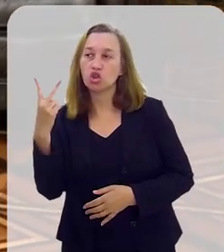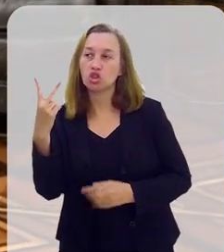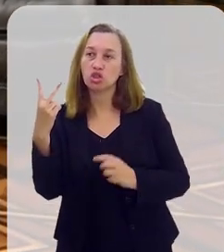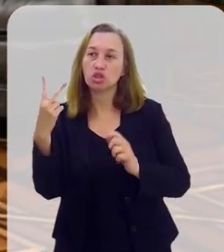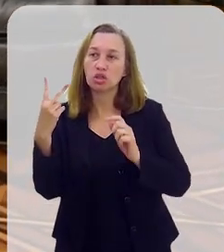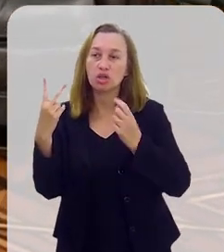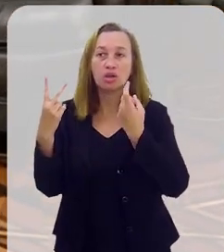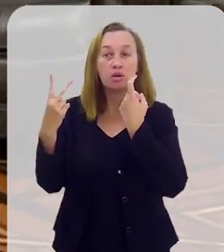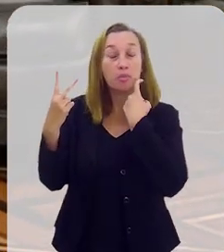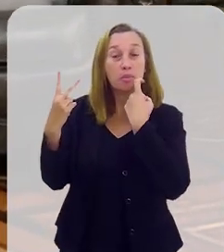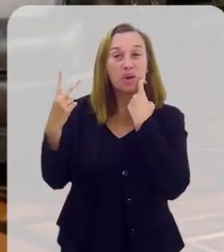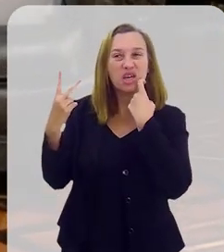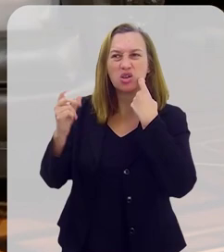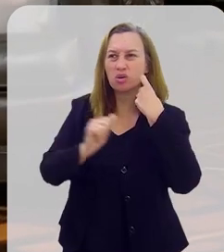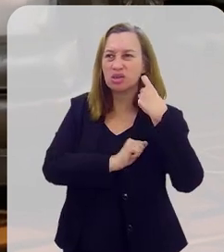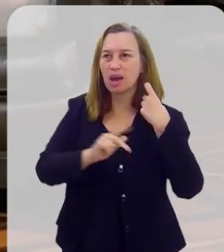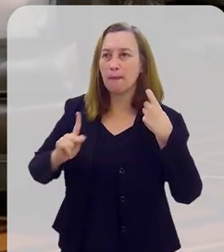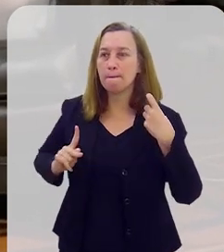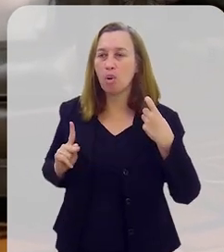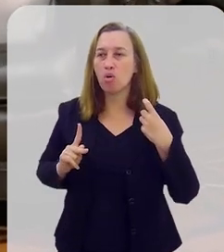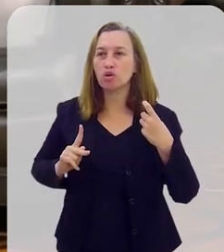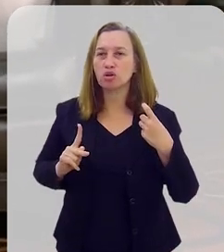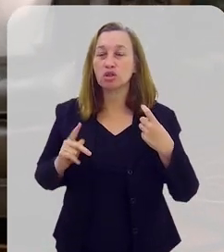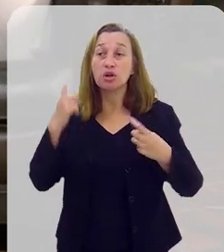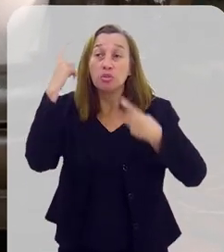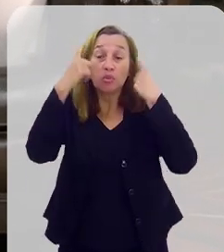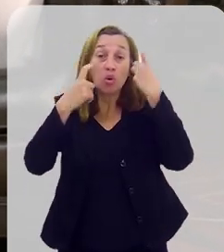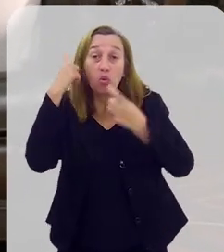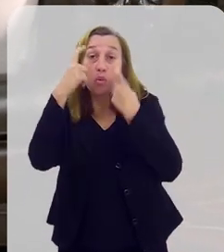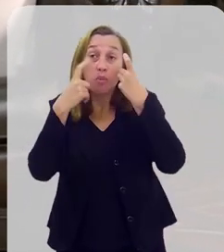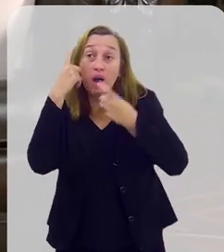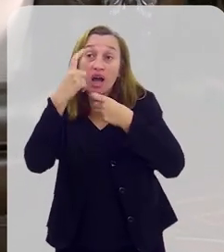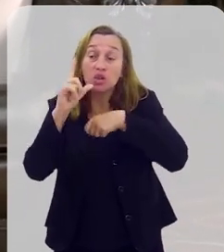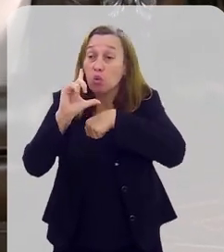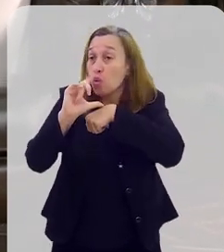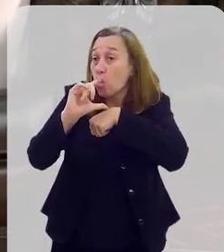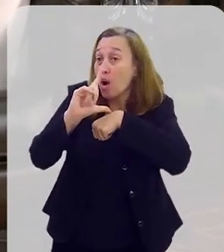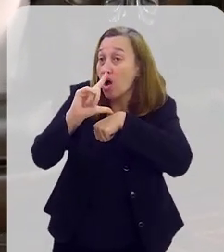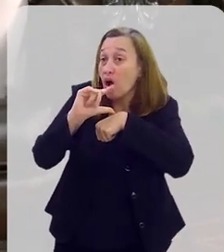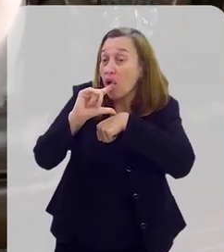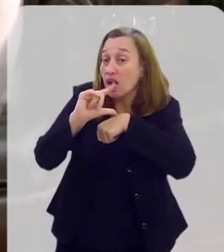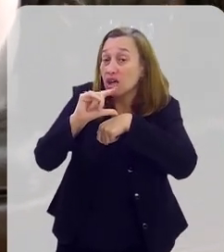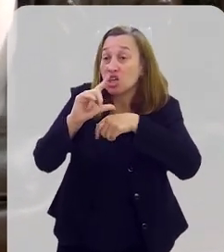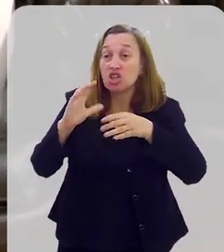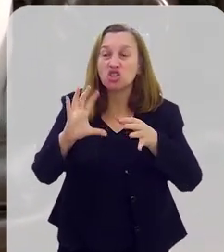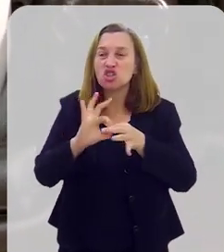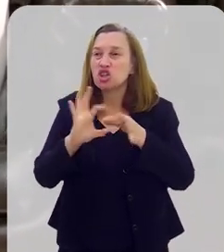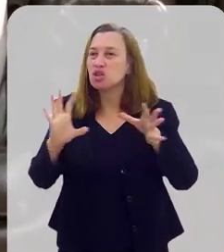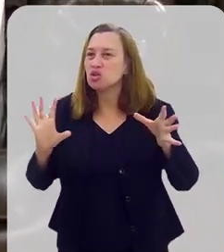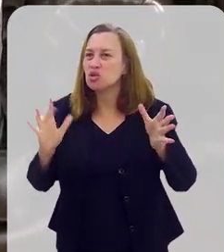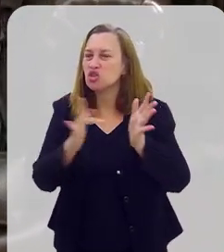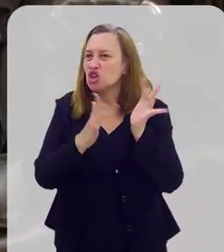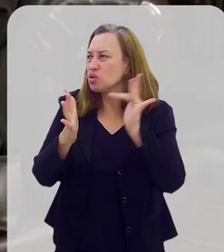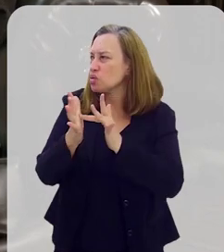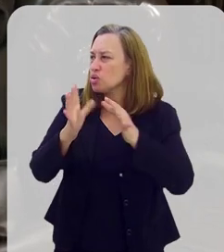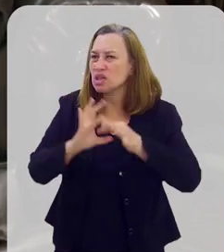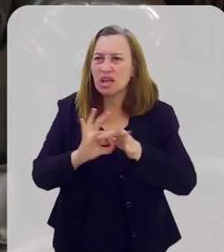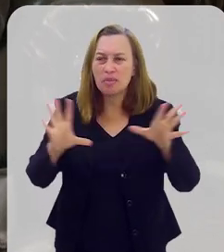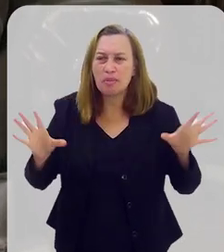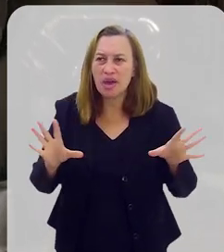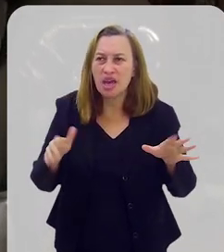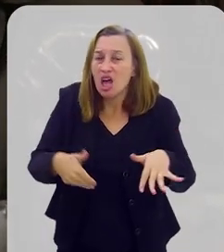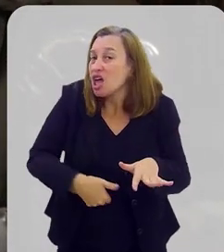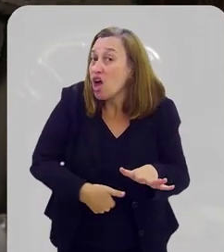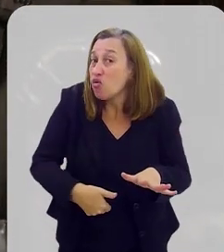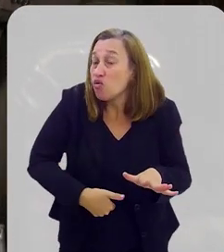peixe e os apóstolos perturbado que a hora avança Jesus libera a galera porque o bicho vai